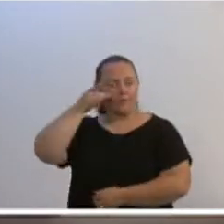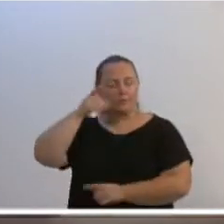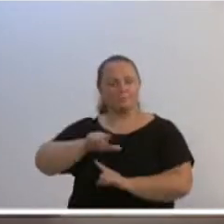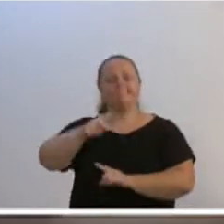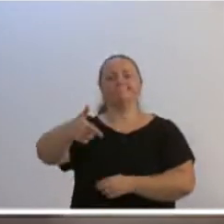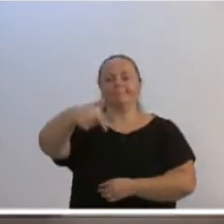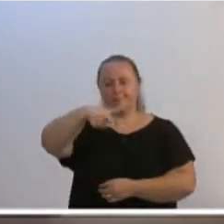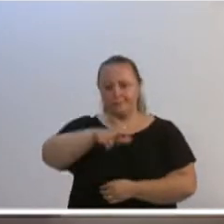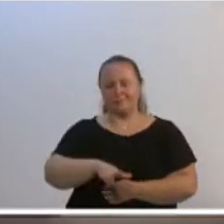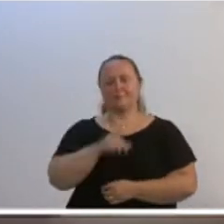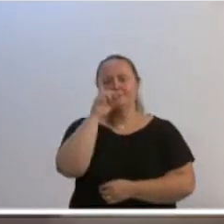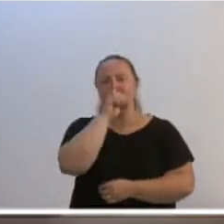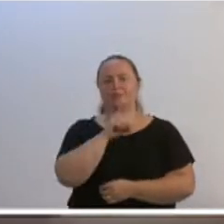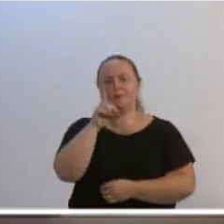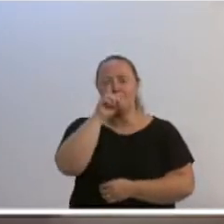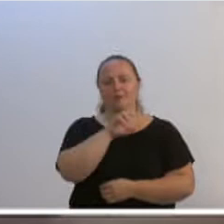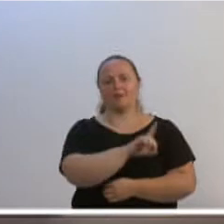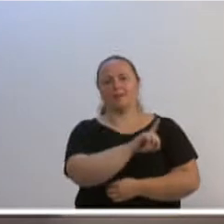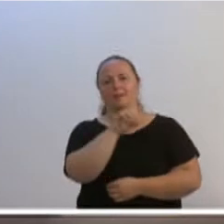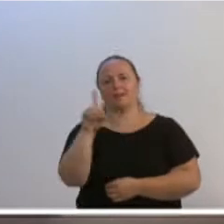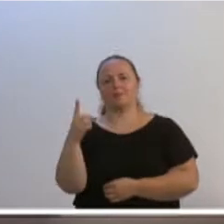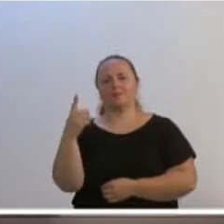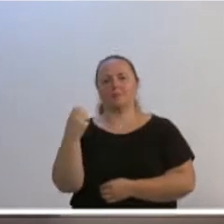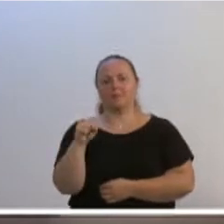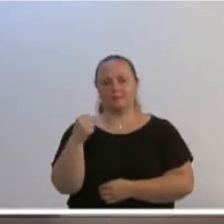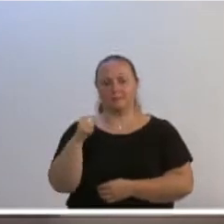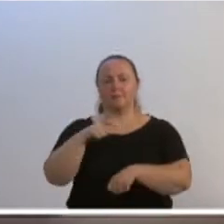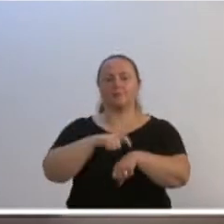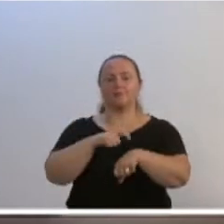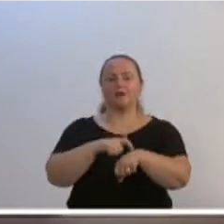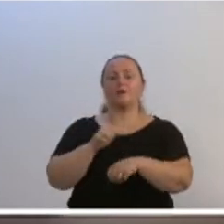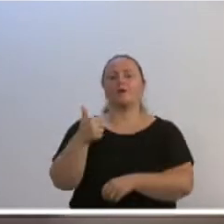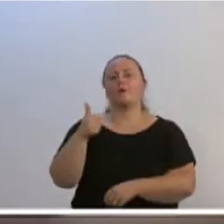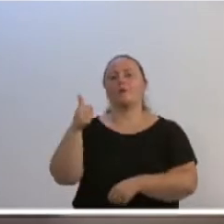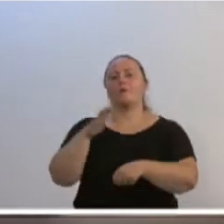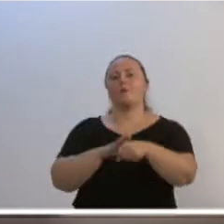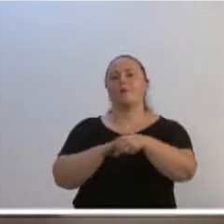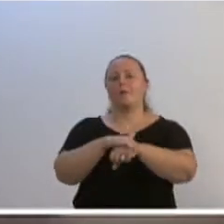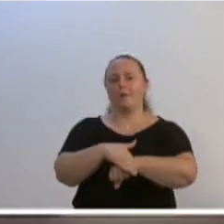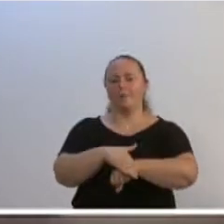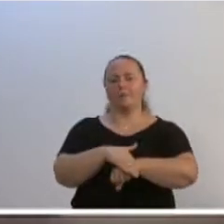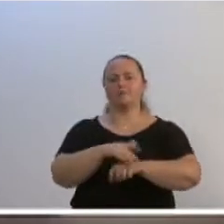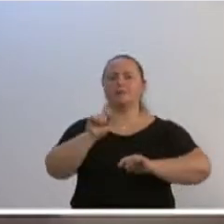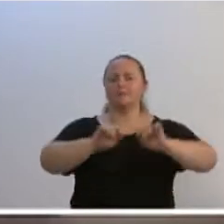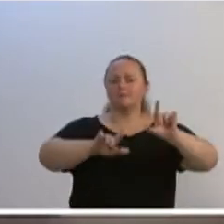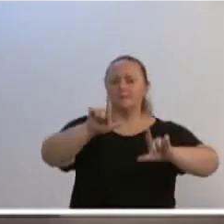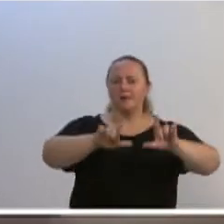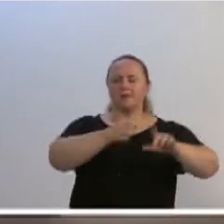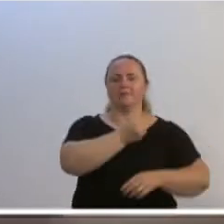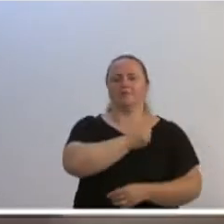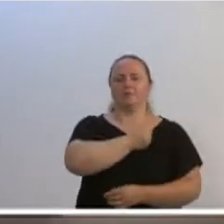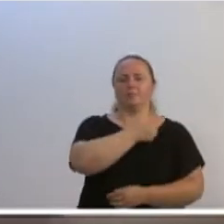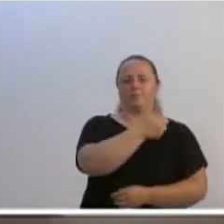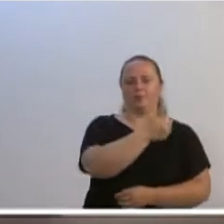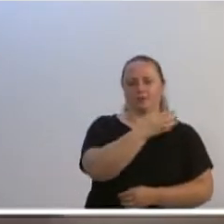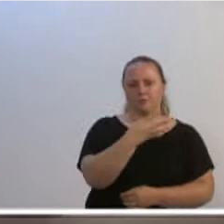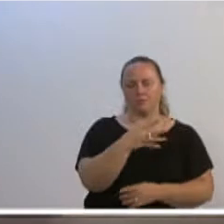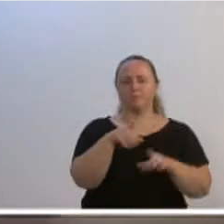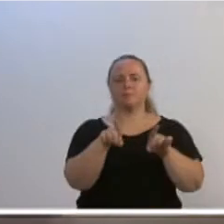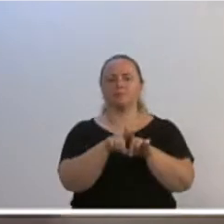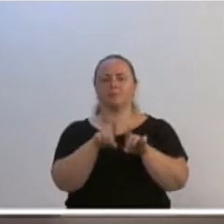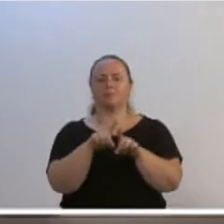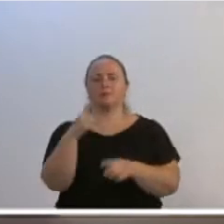no próximo domingo, dia 18 de fevereiro, às 23 horas, pelo canal 14 da NET e 19 da